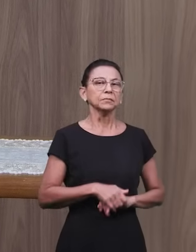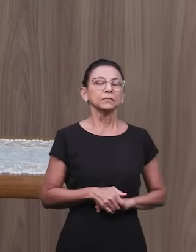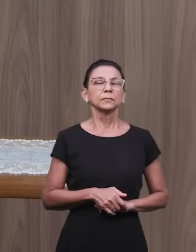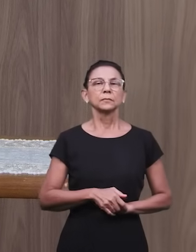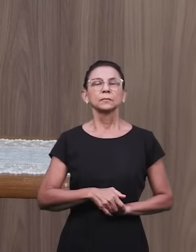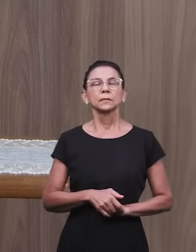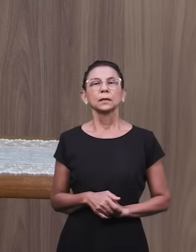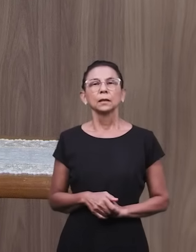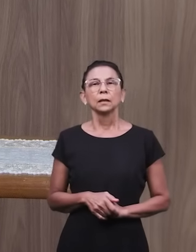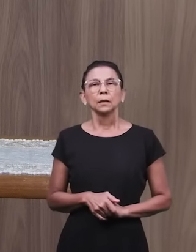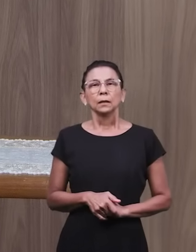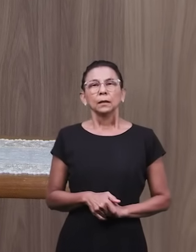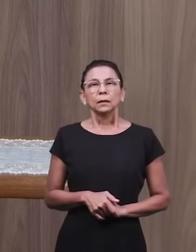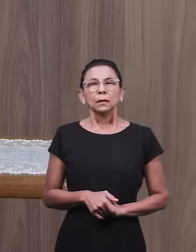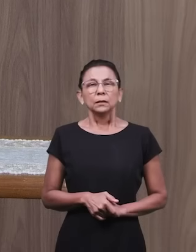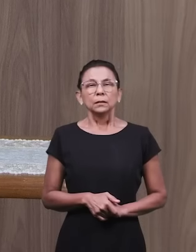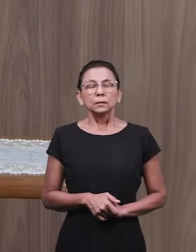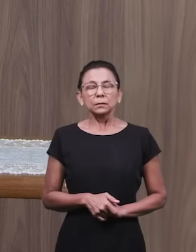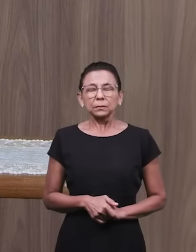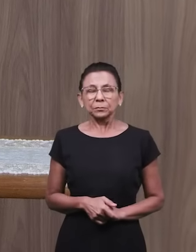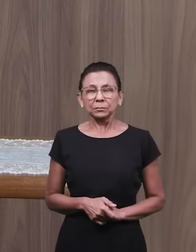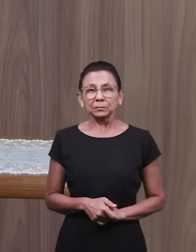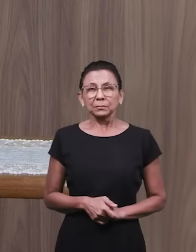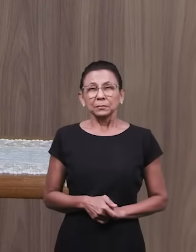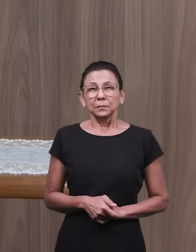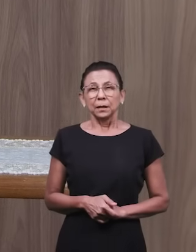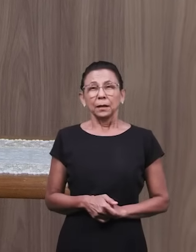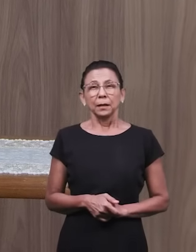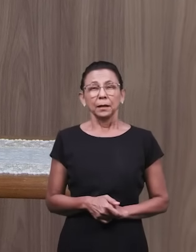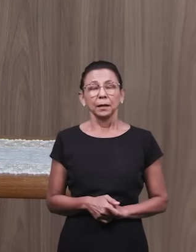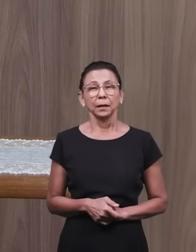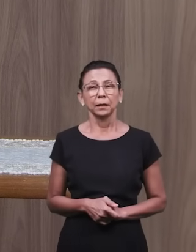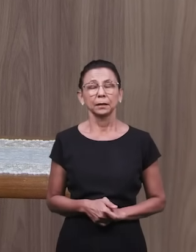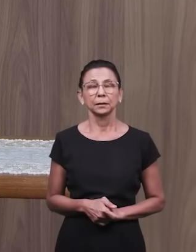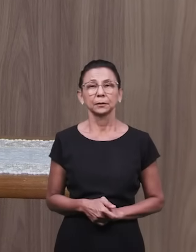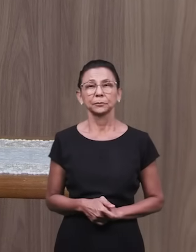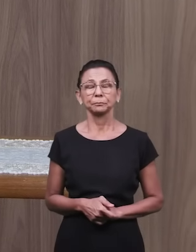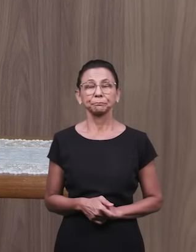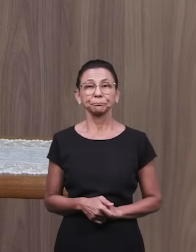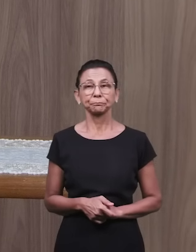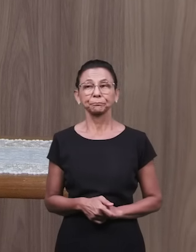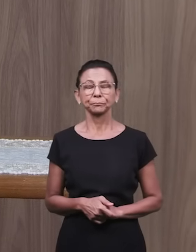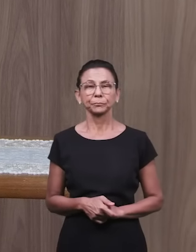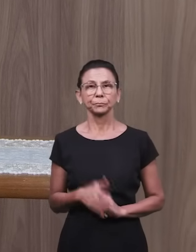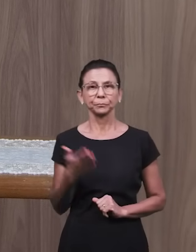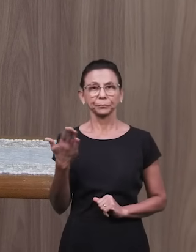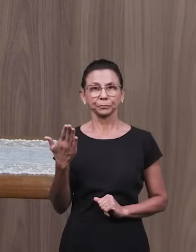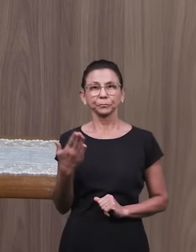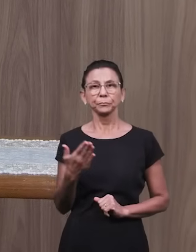Meus irmãos, eu tinha um problema muito sério de saúde.